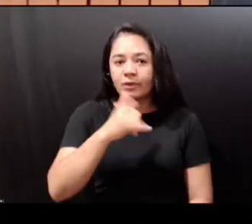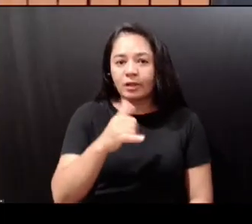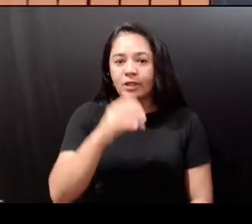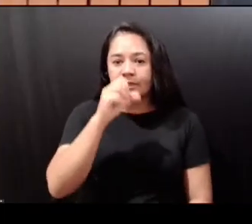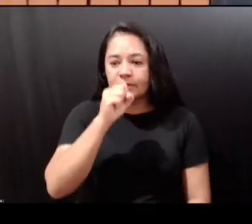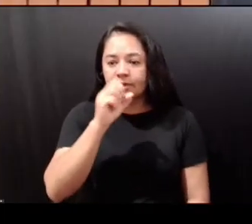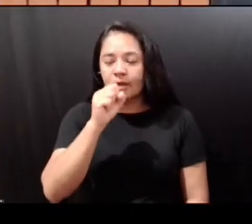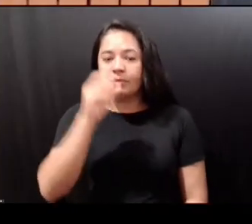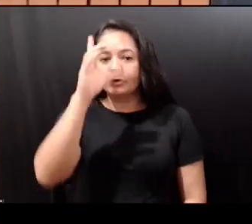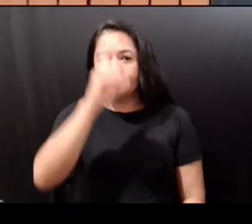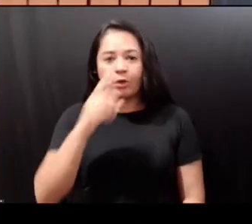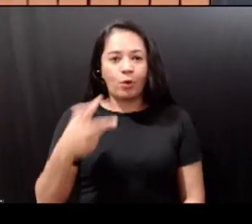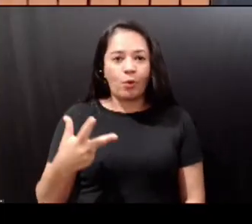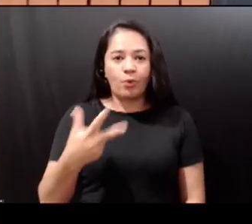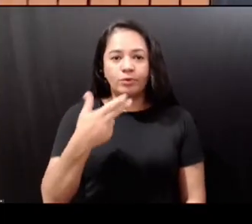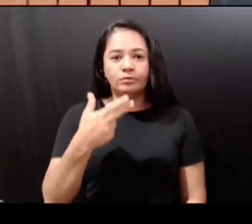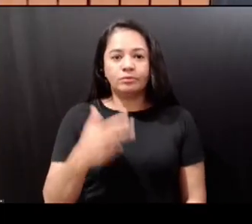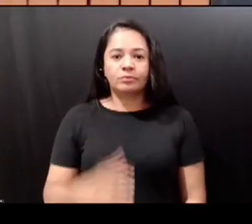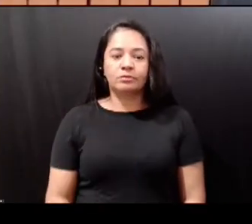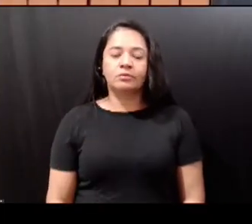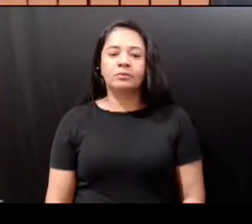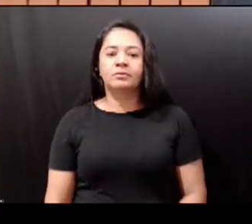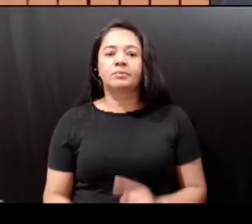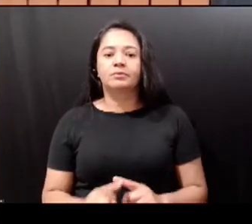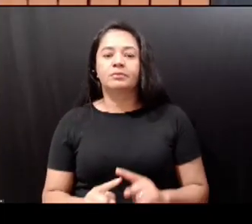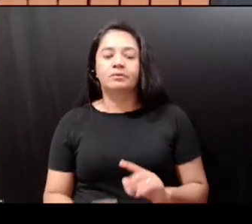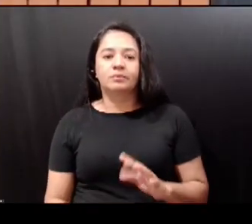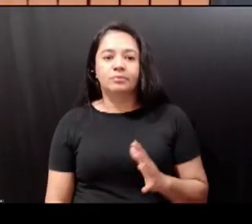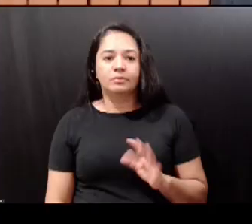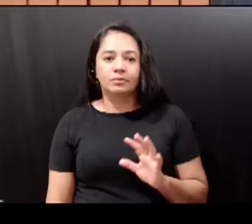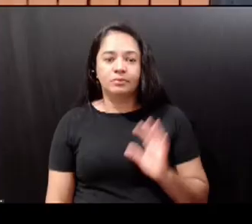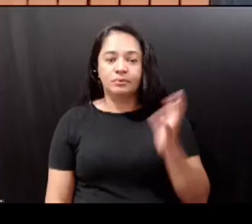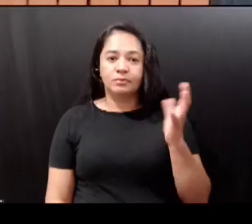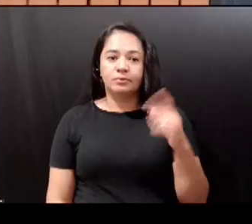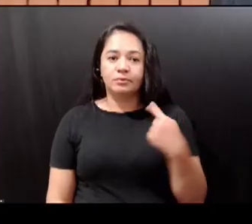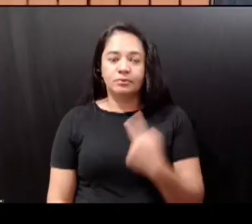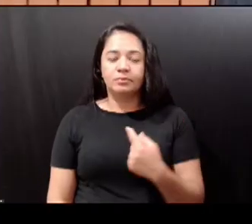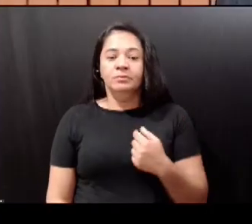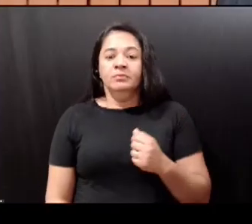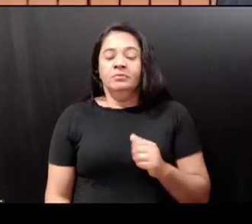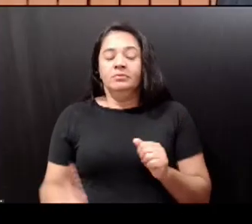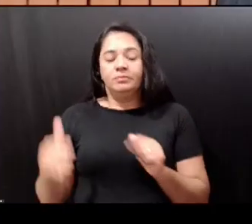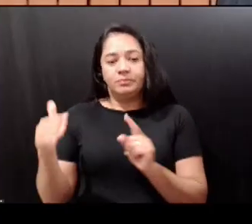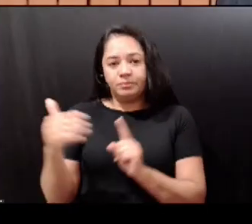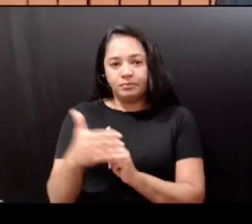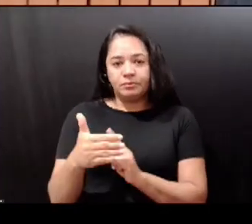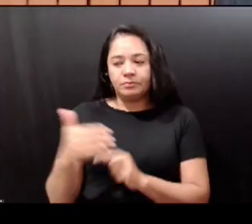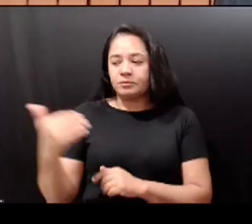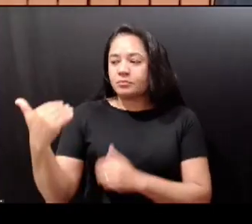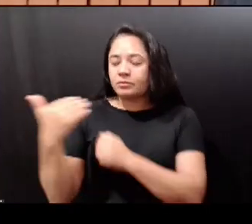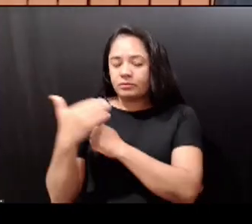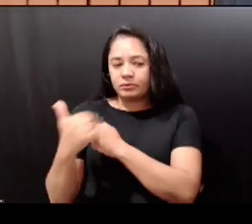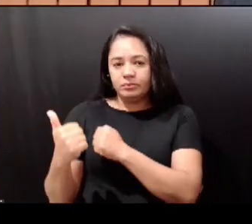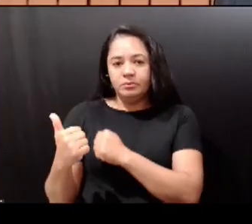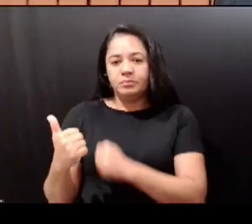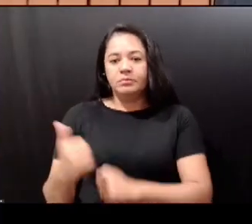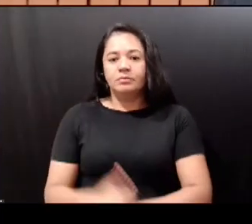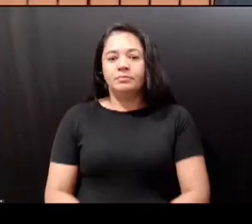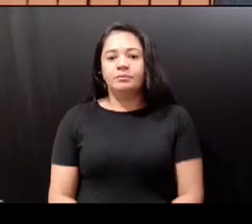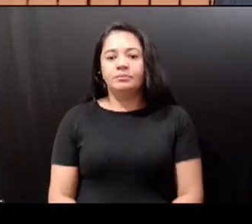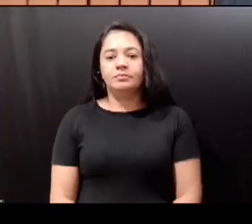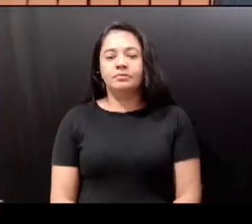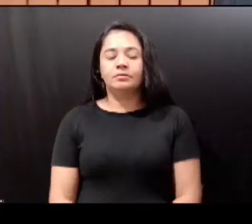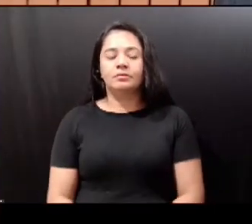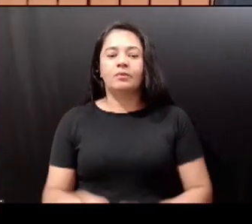coisa prática que às vezes acontece no nosso mandato. A pessoa procura sempre o vereador para tentar resolver. Mas quando isso aconteceu,